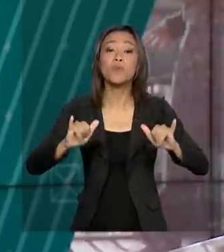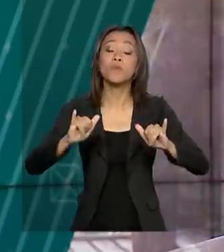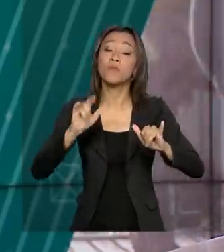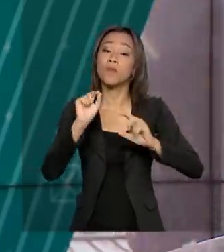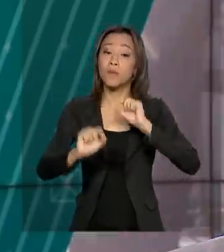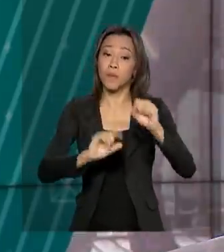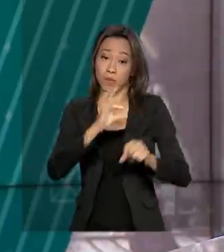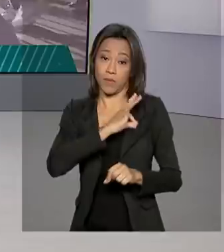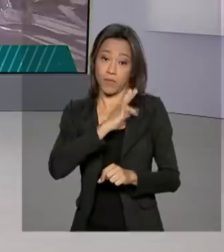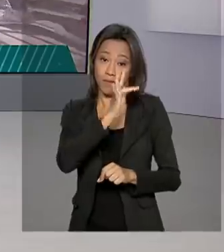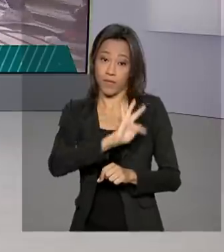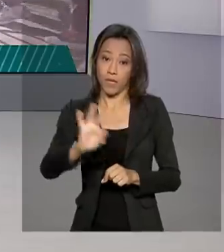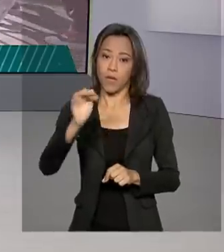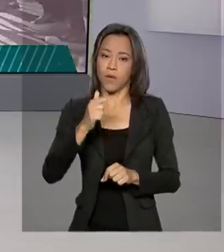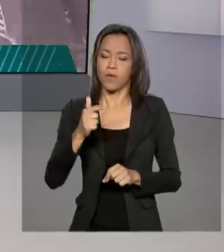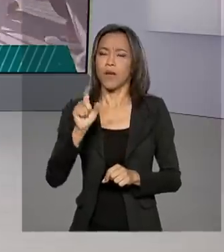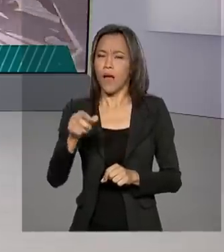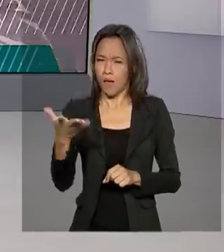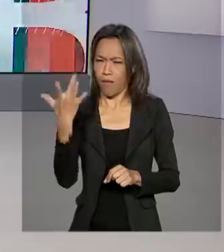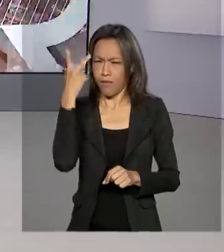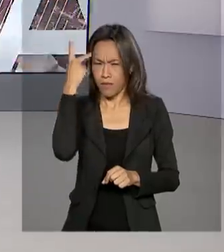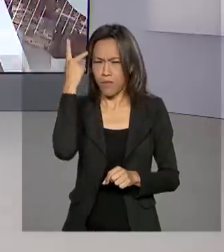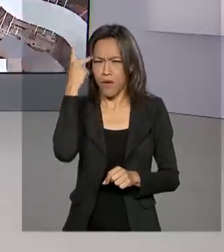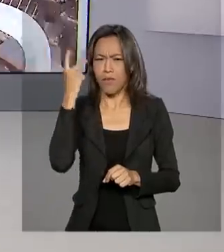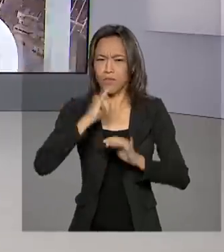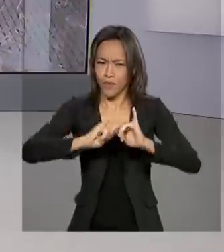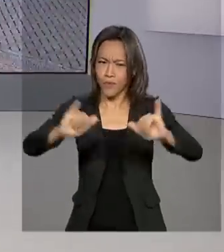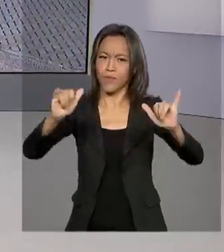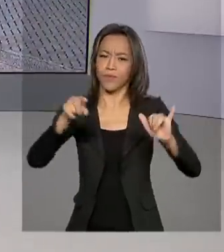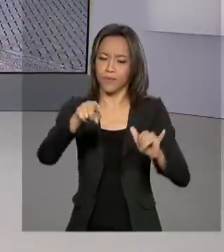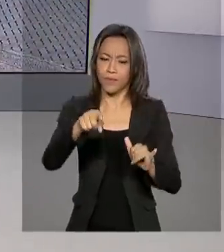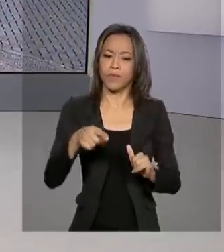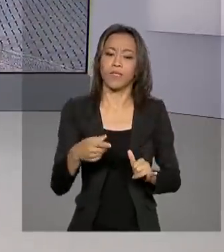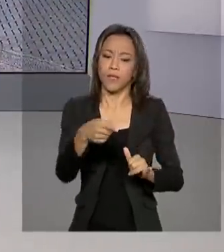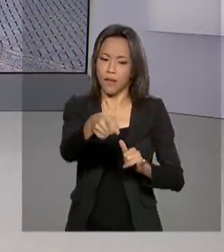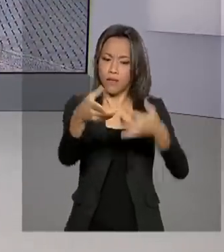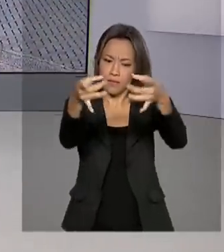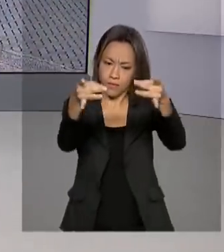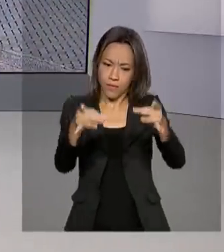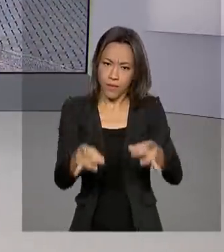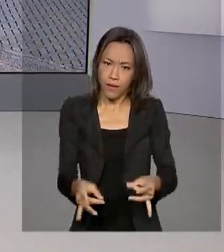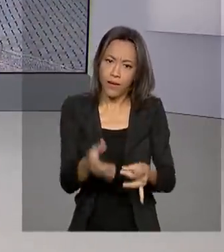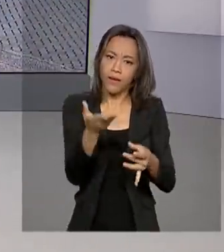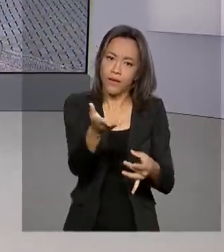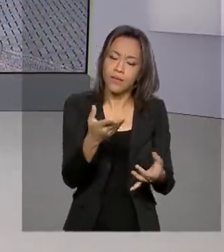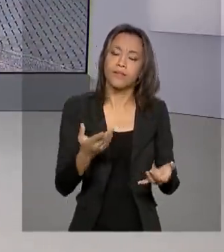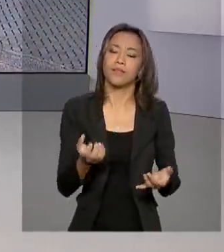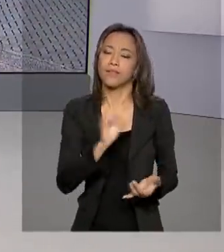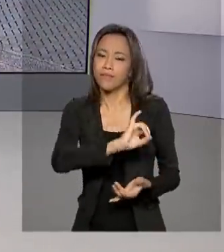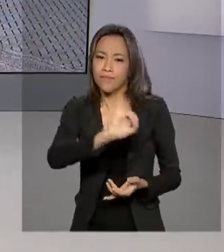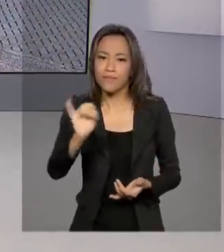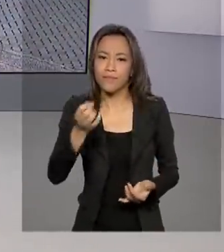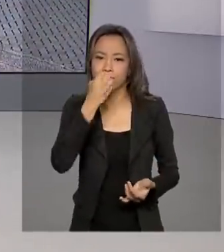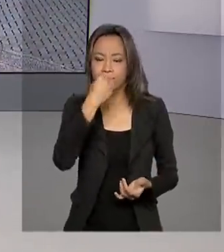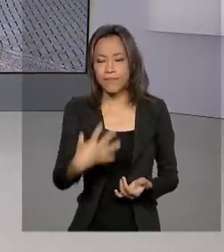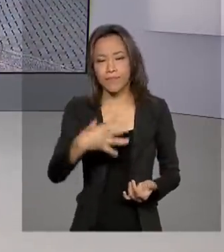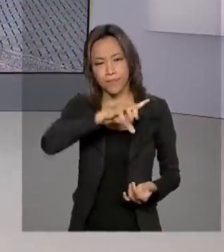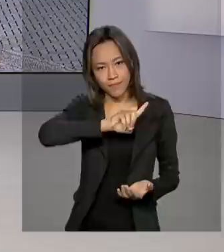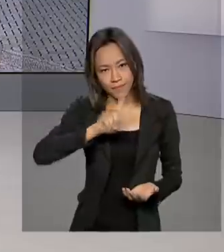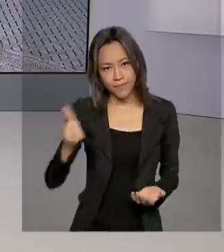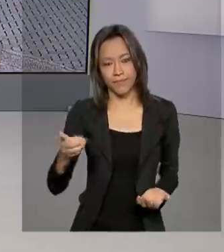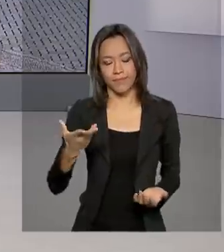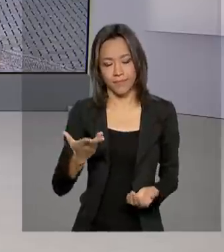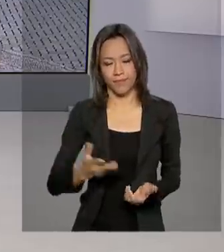manhã em são paulo vamos então até lá até o sexo traz os detalhes ao vivo pra gente é raquel bom dia